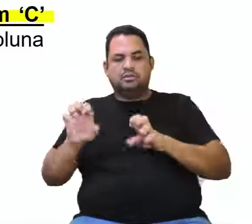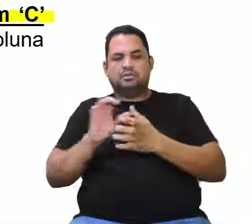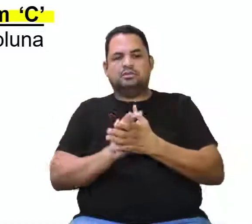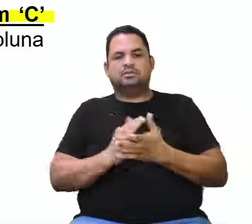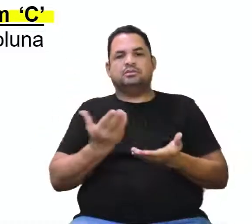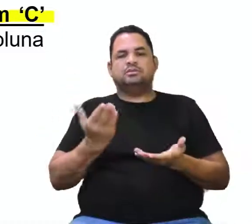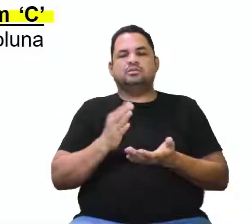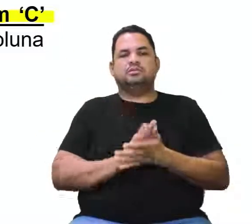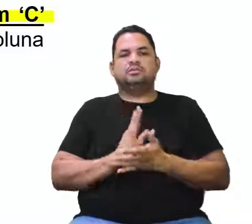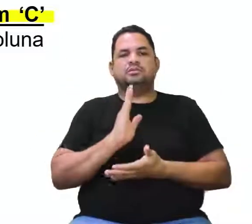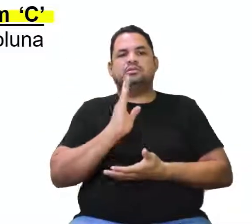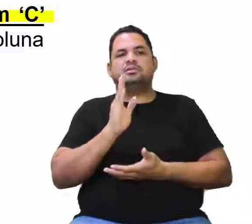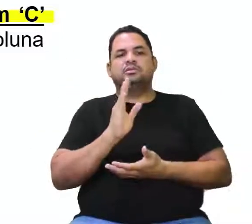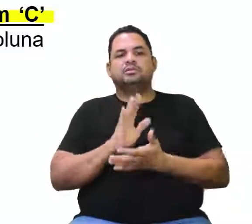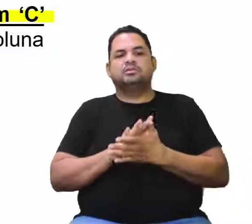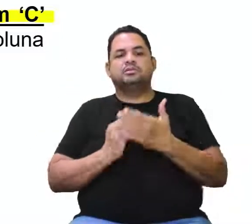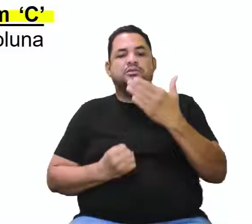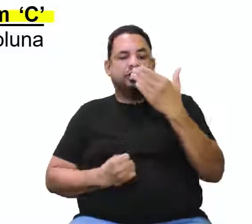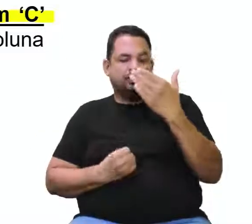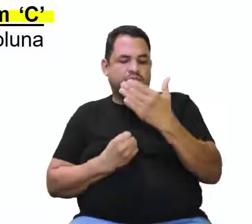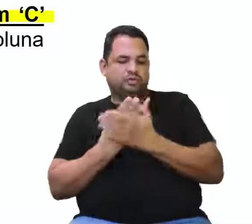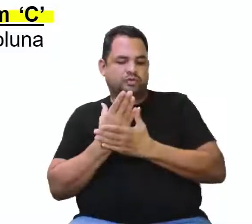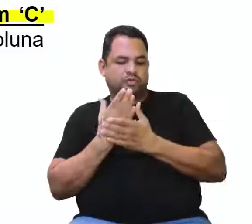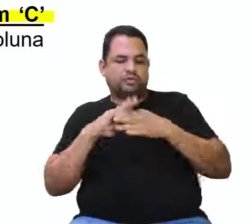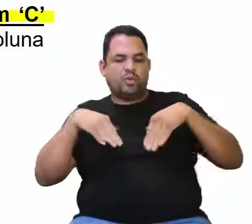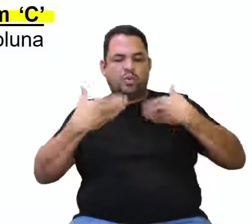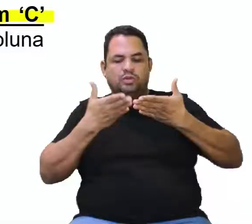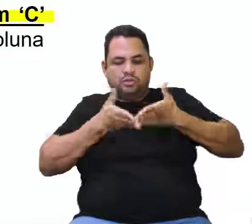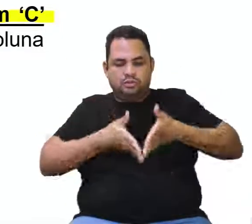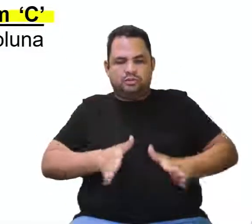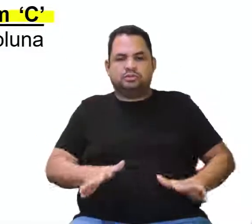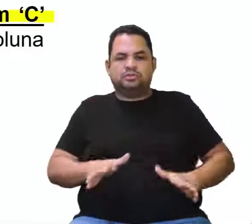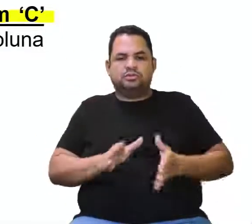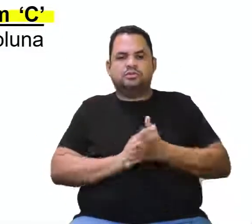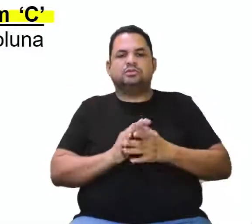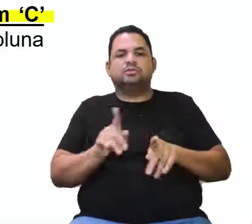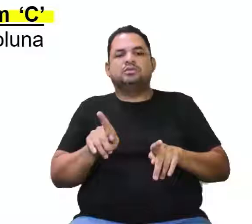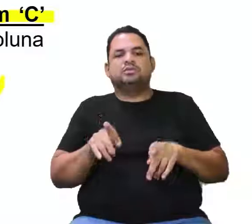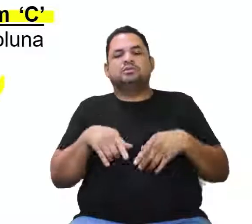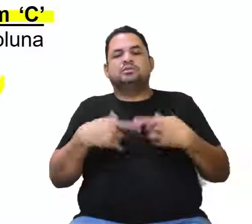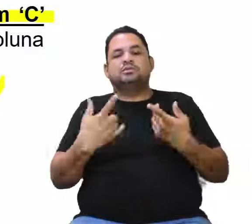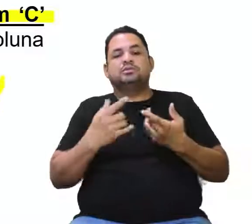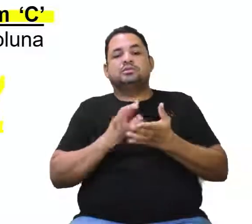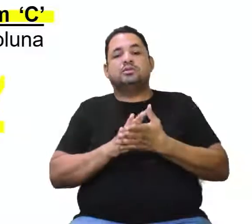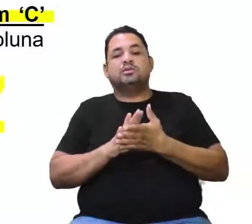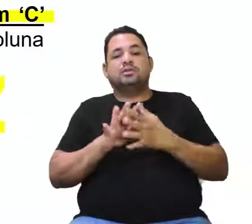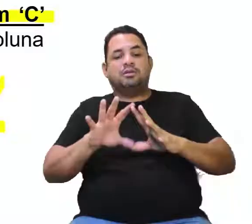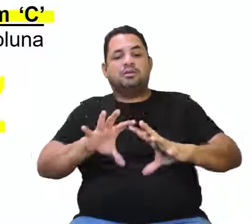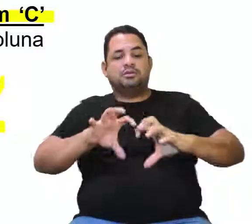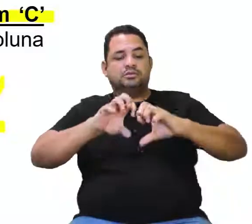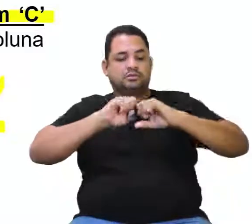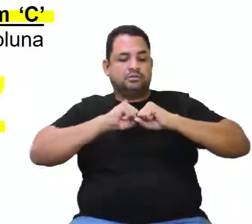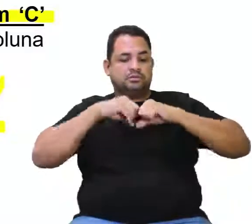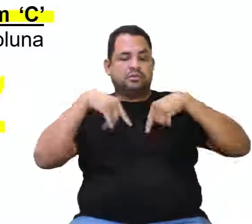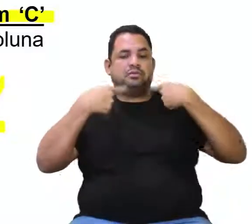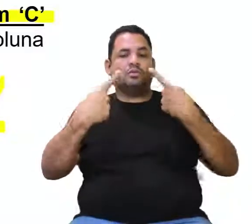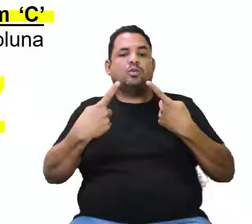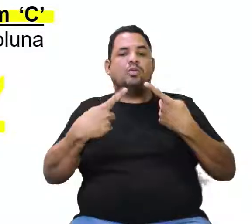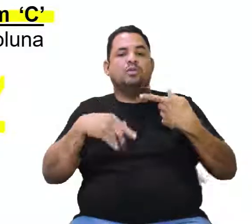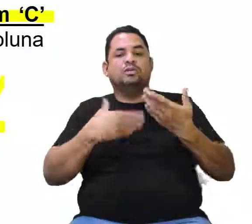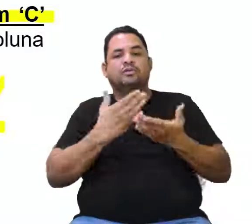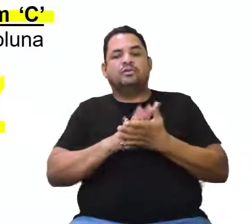uma escoliose que eu já vem do nascimento, e uma escoliose que eu adquiro conforme